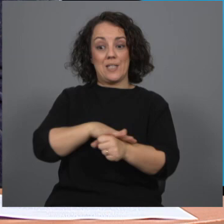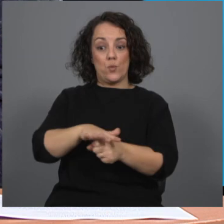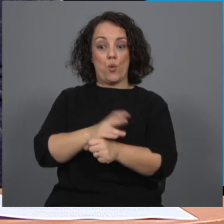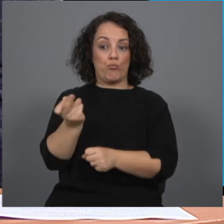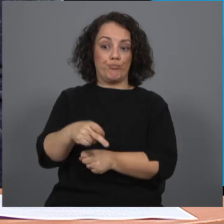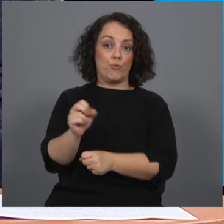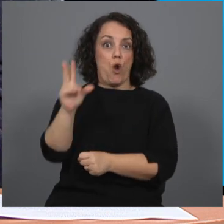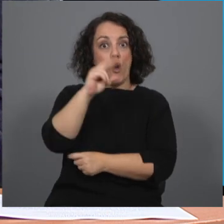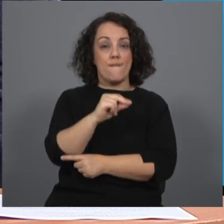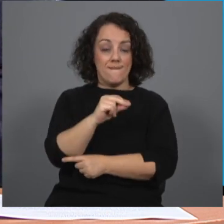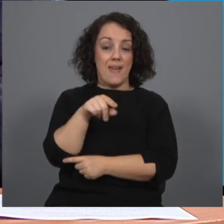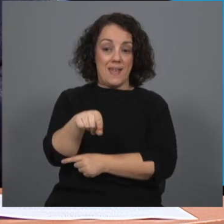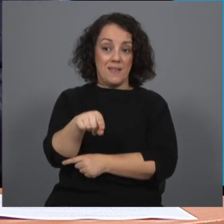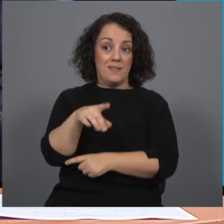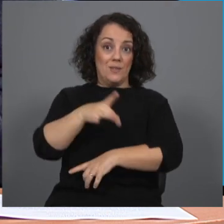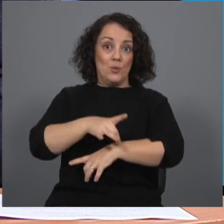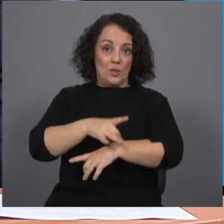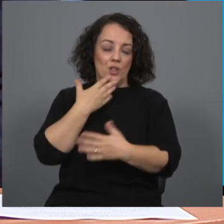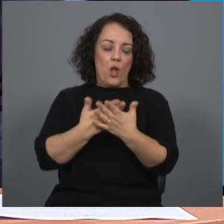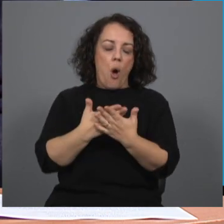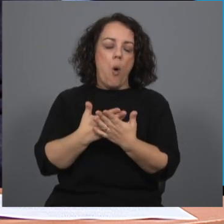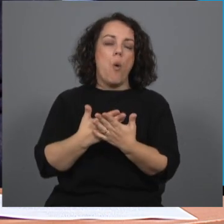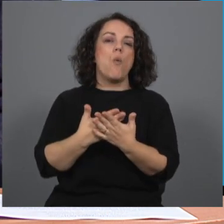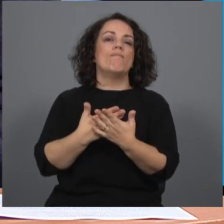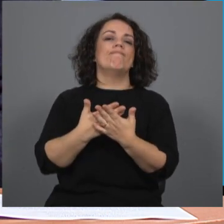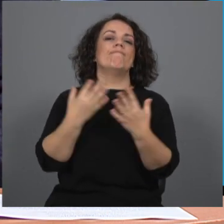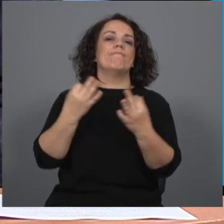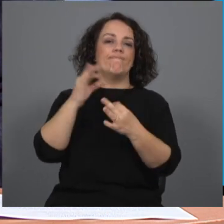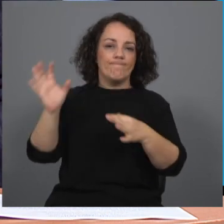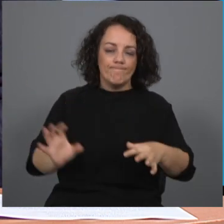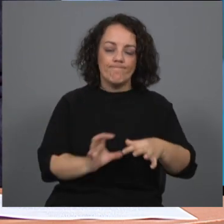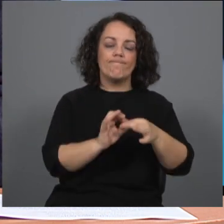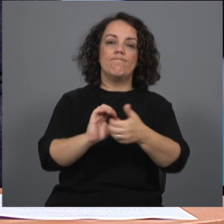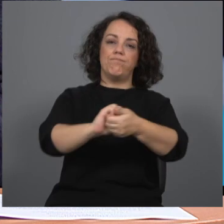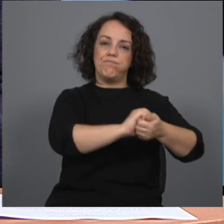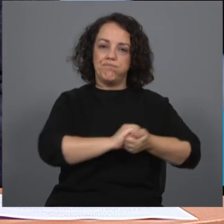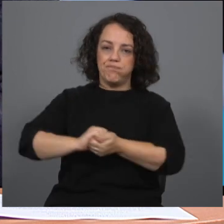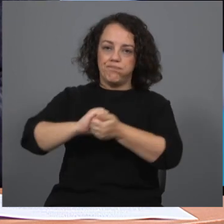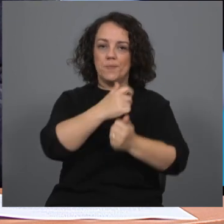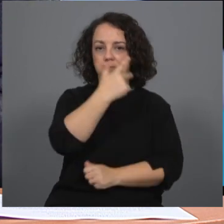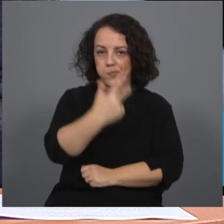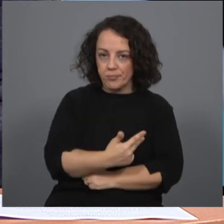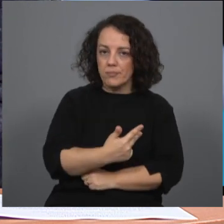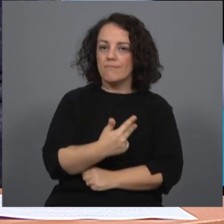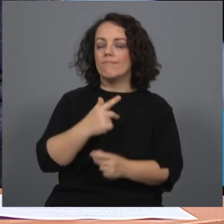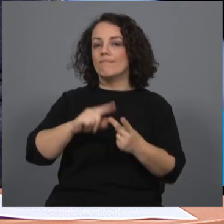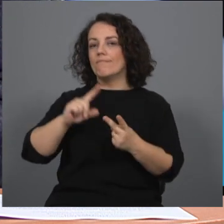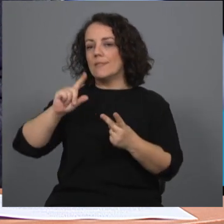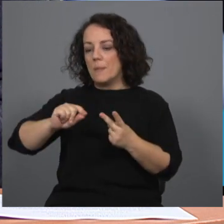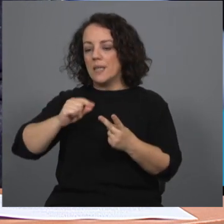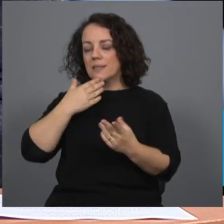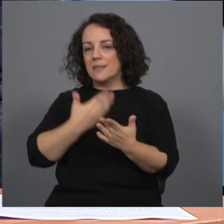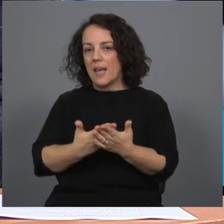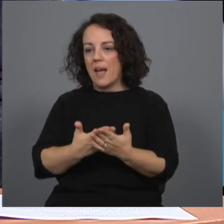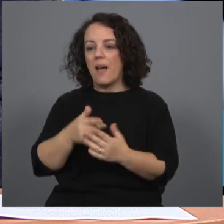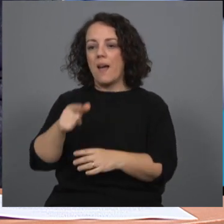vem mais uma vez também ligar, não só à Fratelli Tutti, em termos da fraternidade, quanto mesmo à